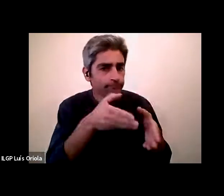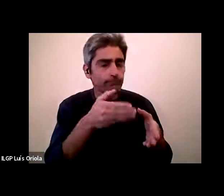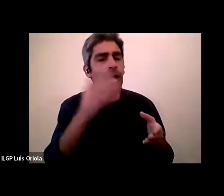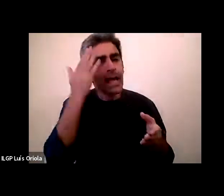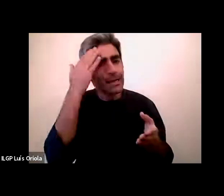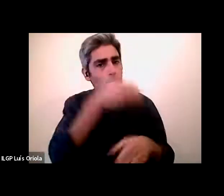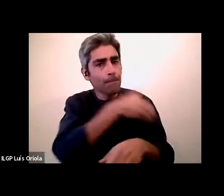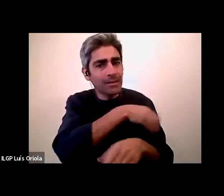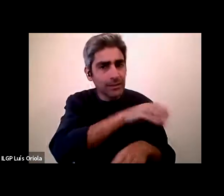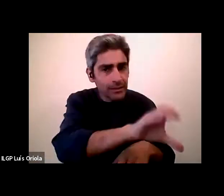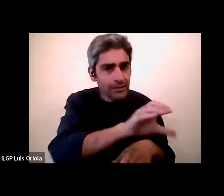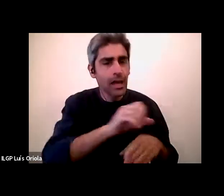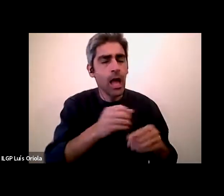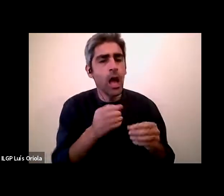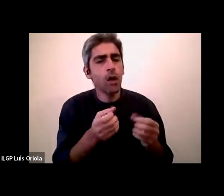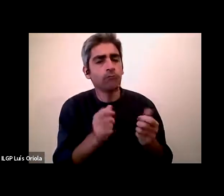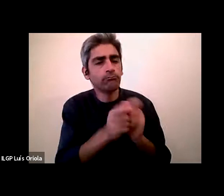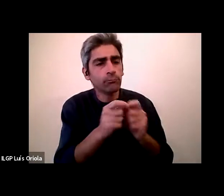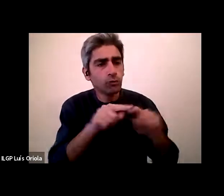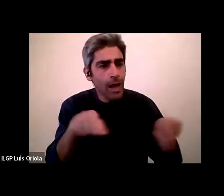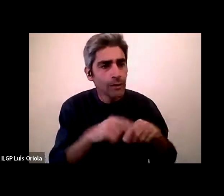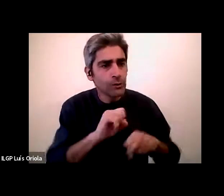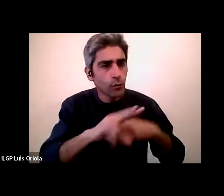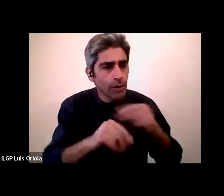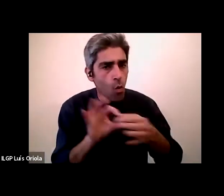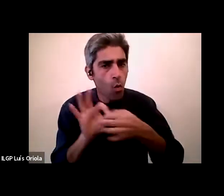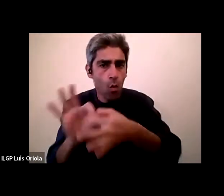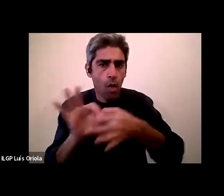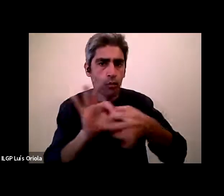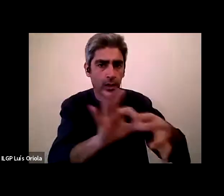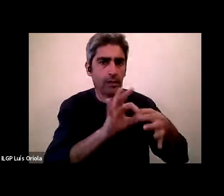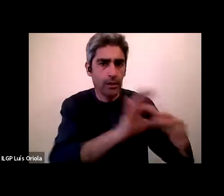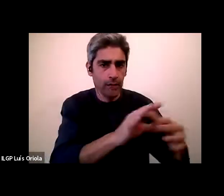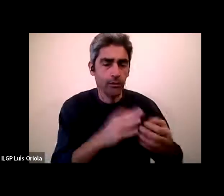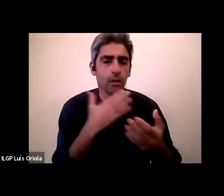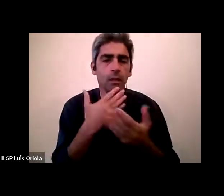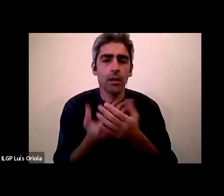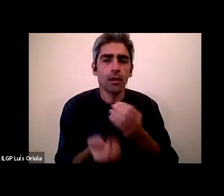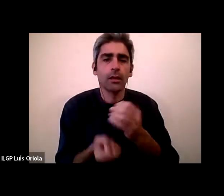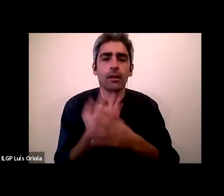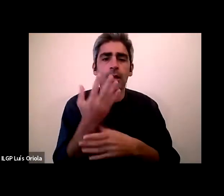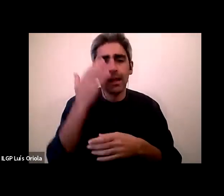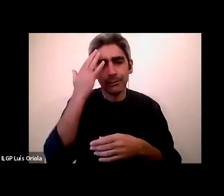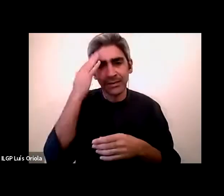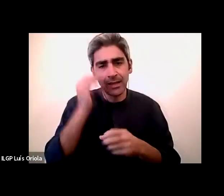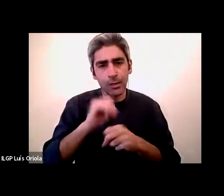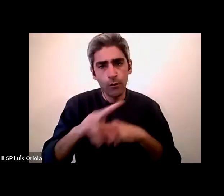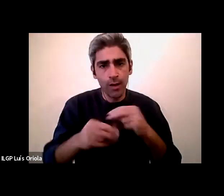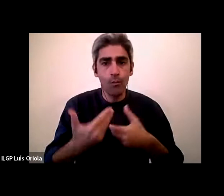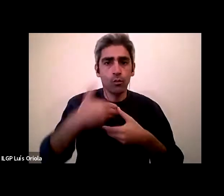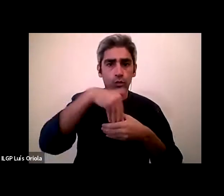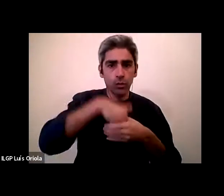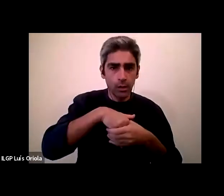para inovar, mas de forma colaborativa, criando a capacidade de inovar por dentro